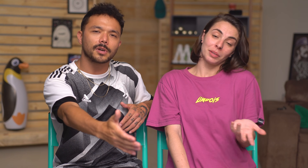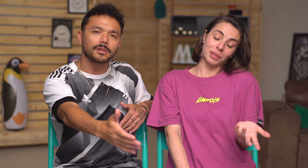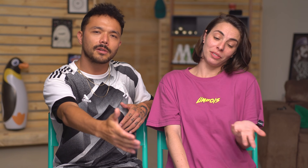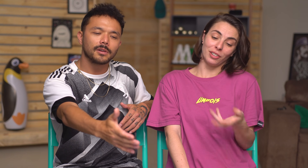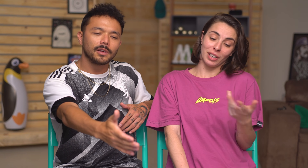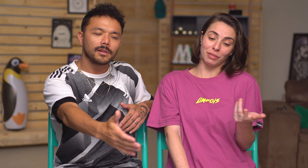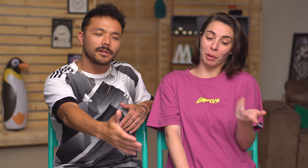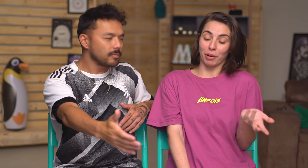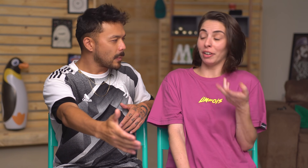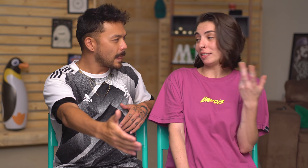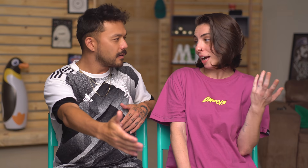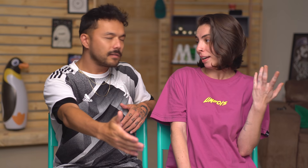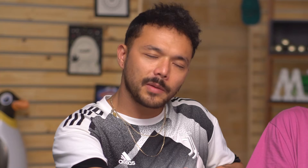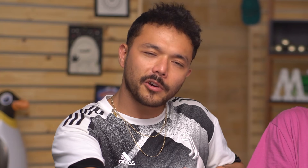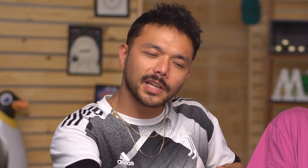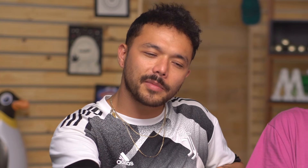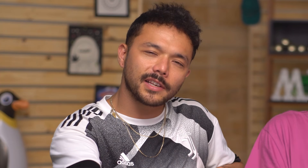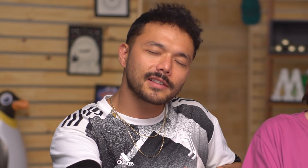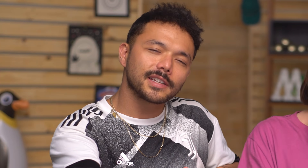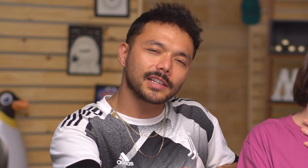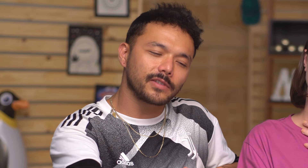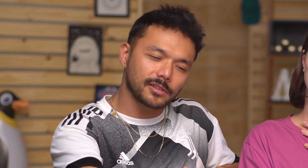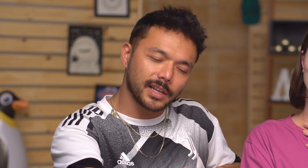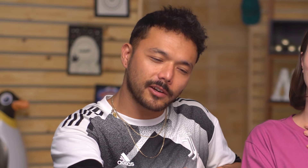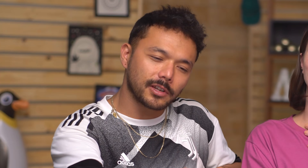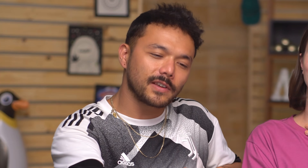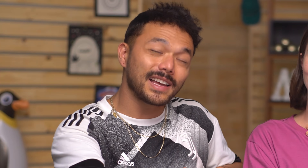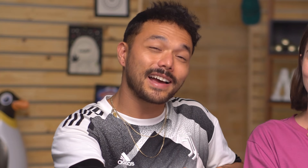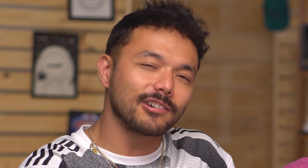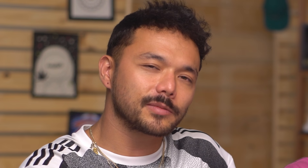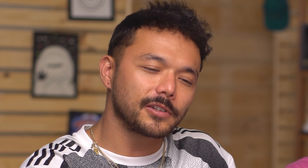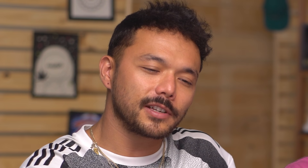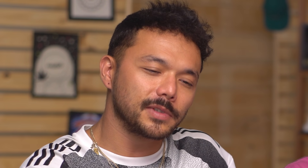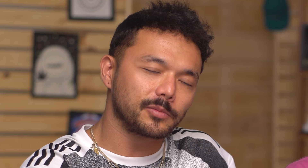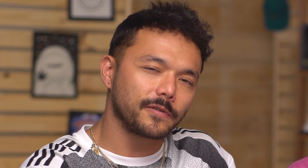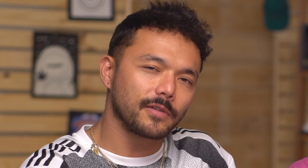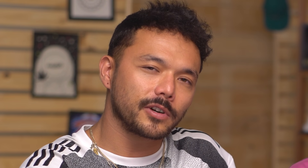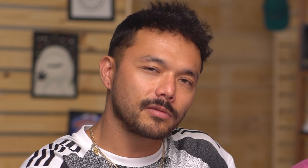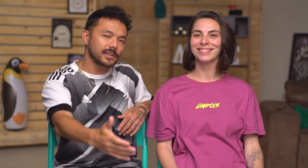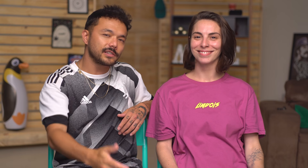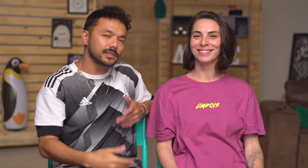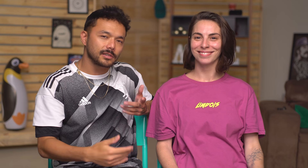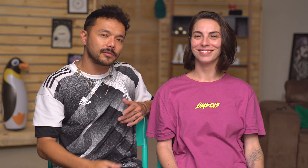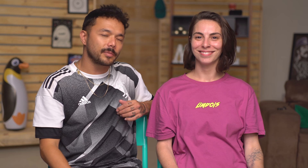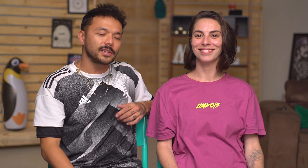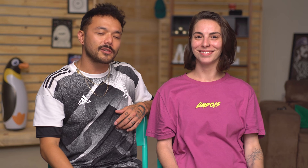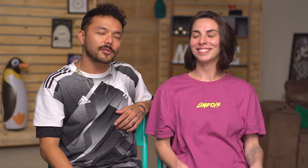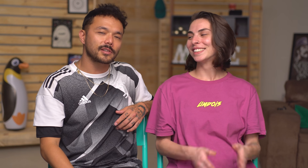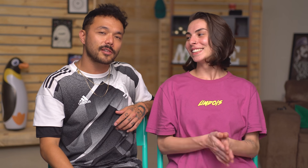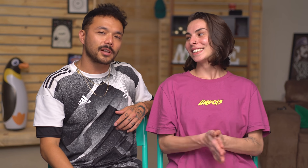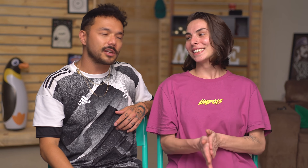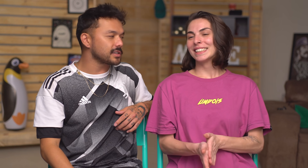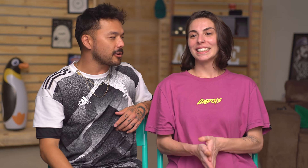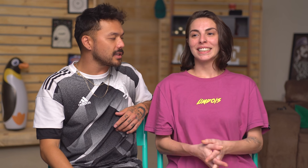nosso, porra. Enfim, né? Vamos aproveitar. Vem pro roda-brisa, Siddhartha. Vem trocar ideia com nós. Vem dar aulas pra nós, mano. Por favor. Porque a gente não aprendeu